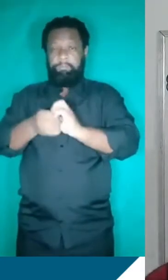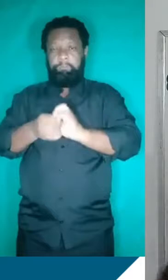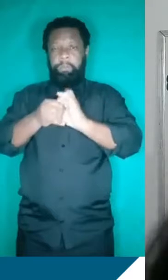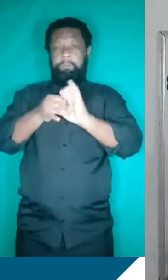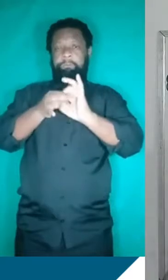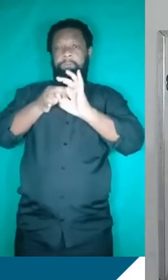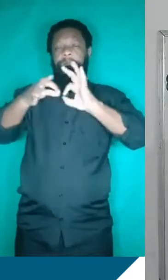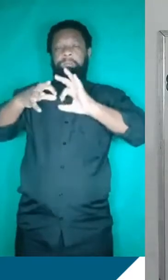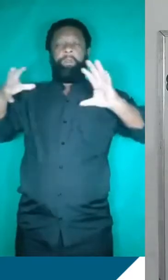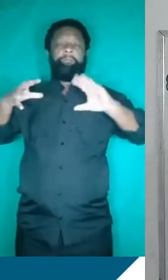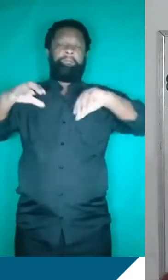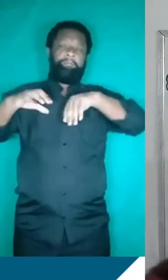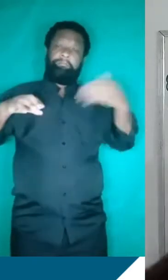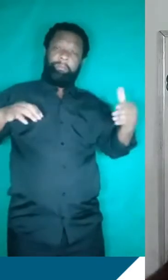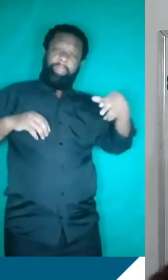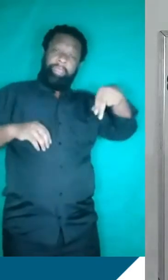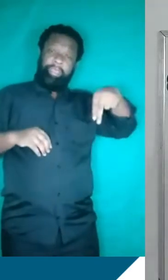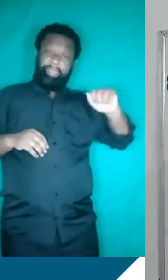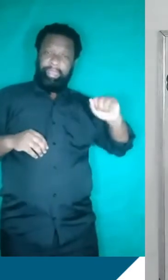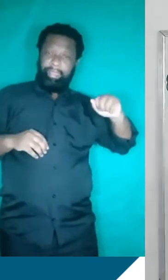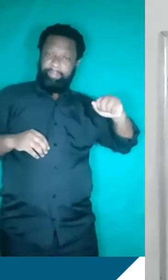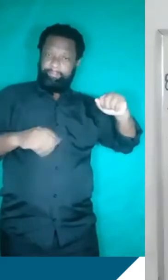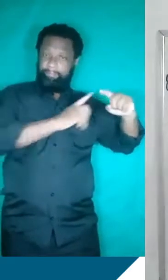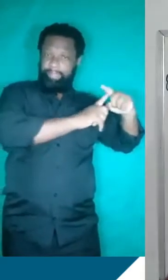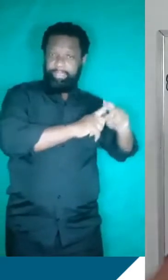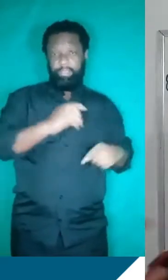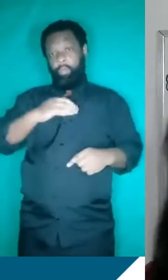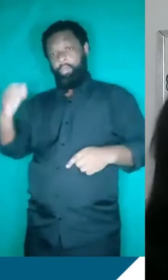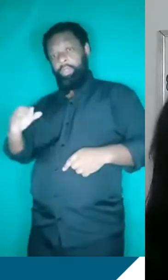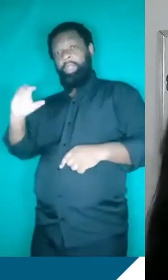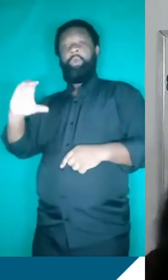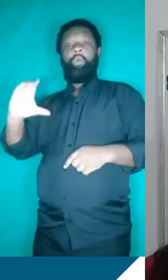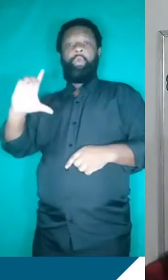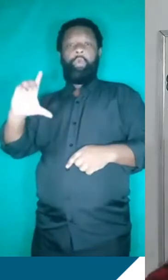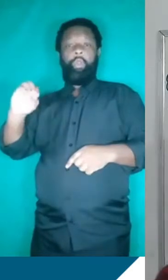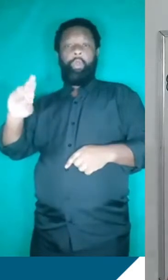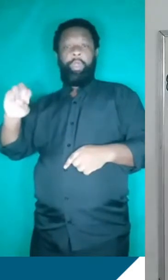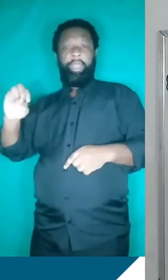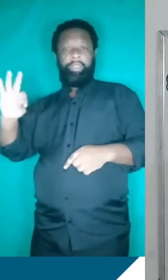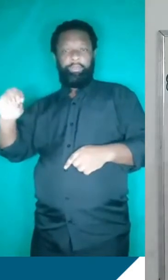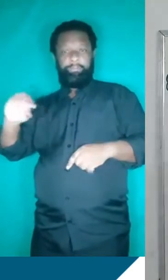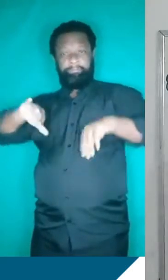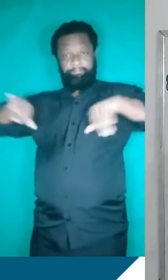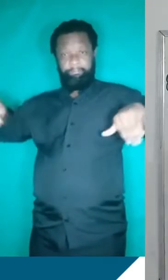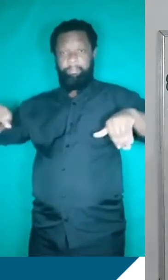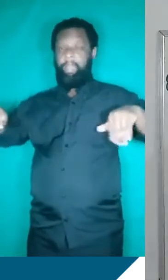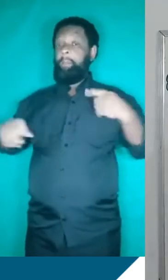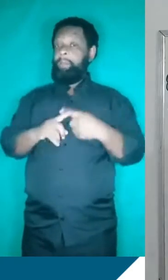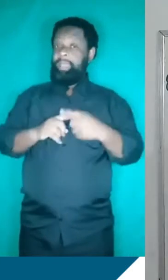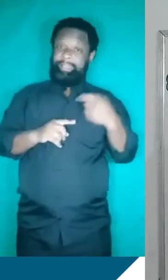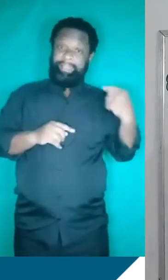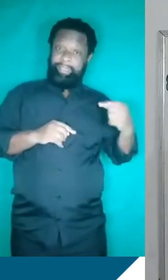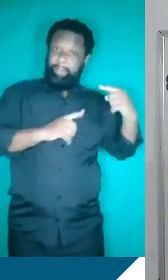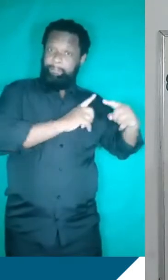dissociação, ou seja, de separação de íons. Para um lado vai o Na+, e para o outro vai o cloreto. Só que como eles têm cargas de